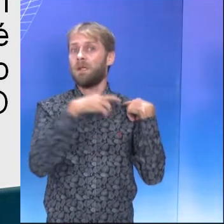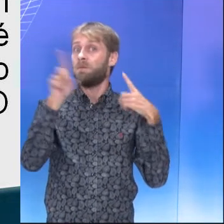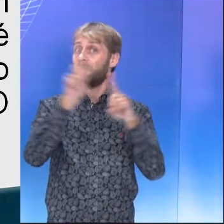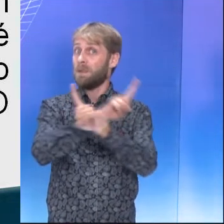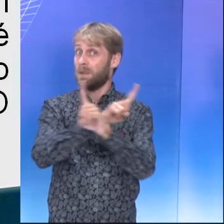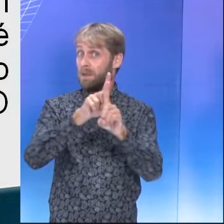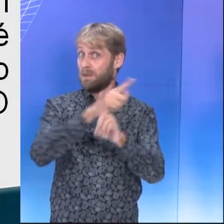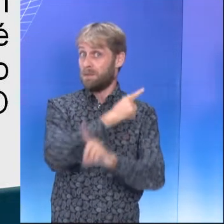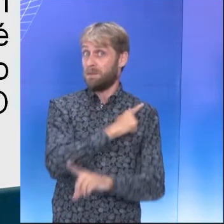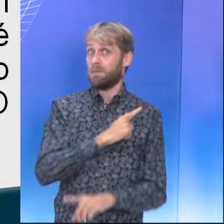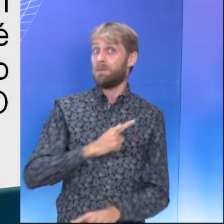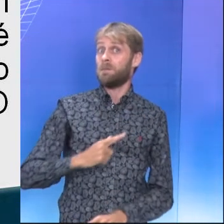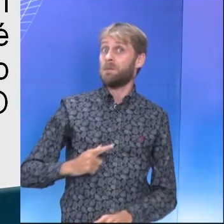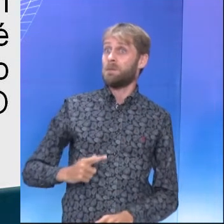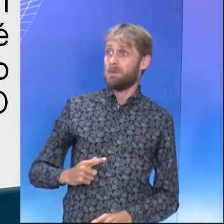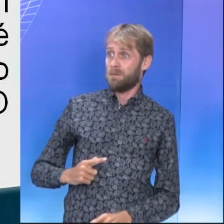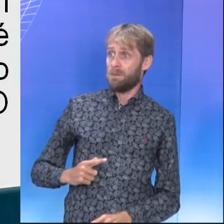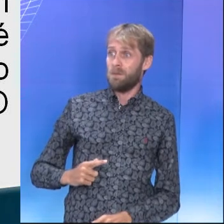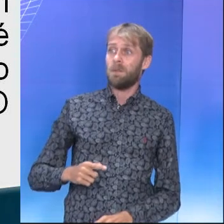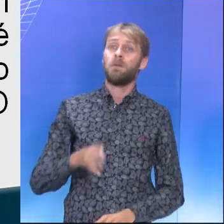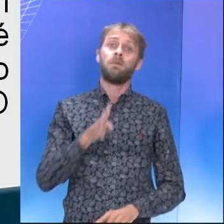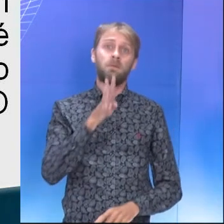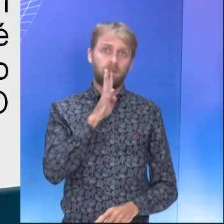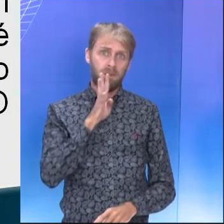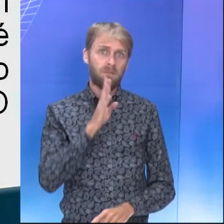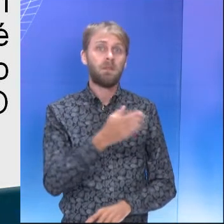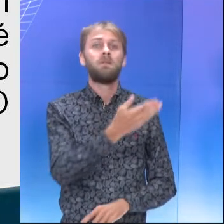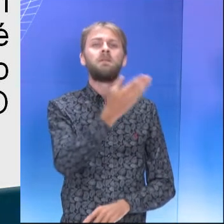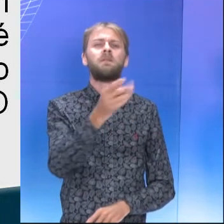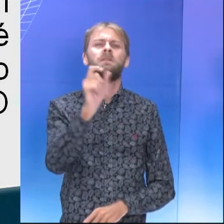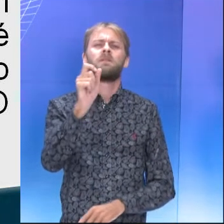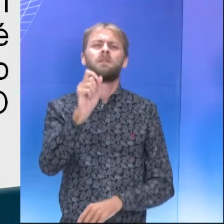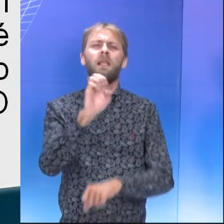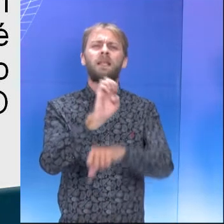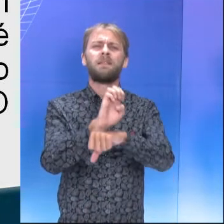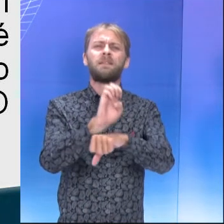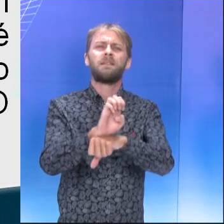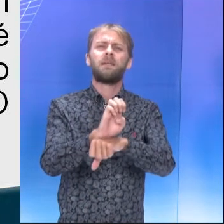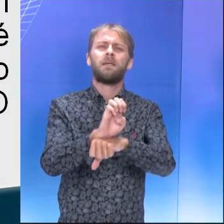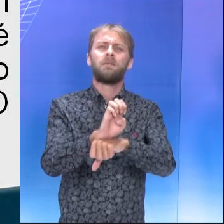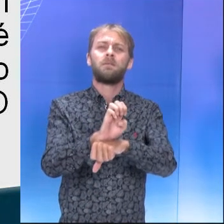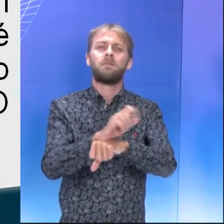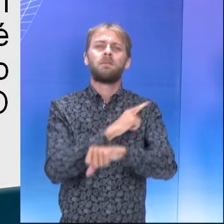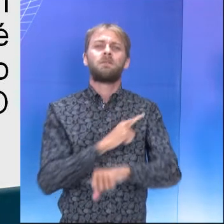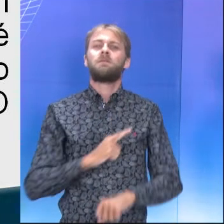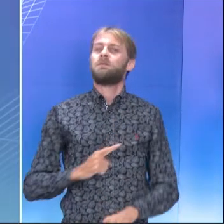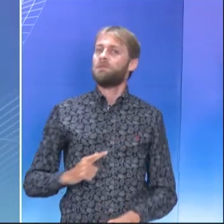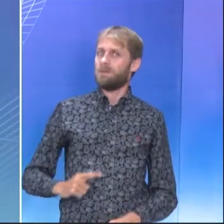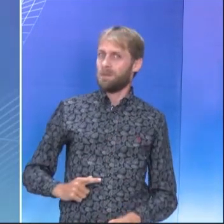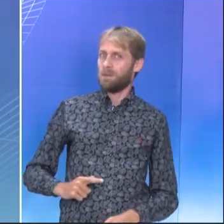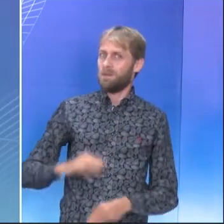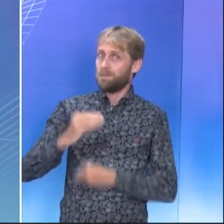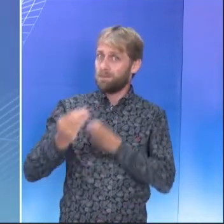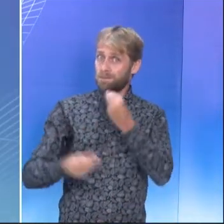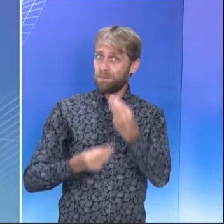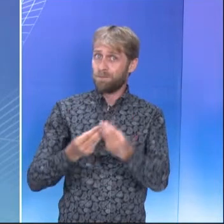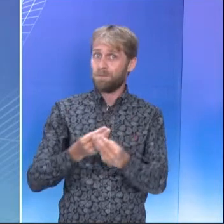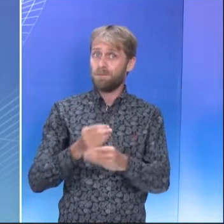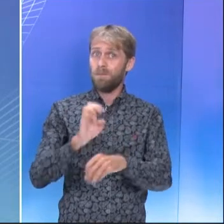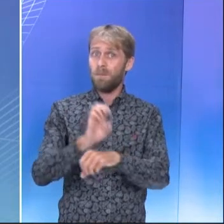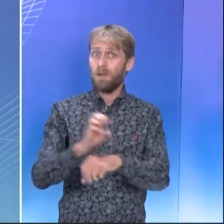fazer alusão ao conhecimento que vocês têm do que é o Estado, né? E de como que o Estado